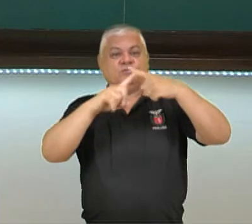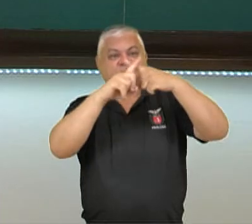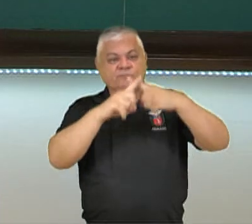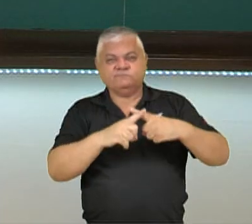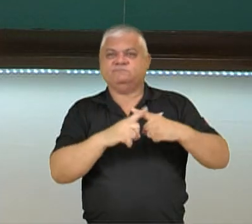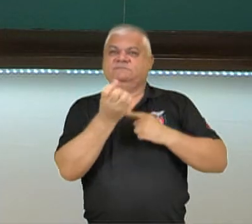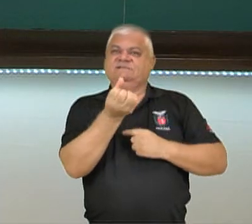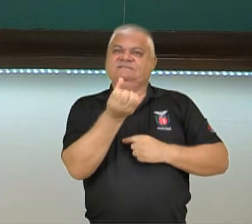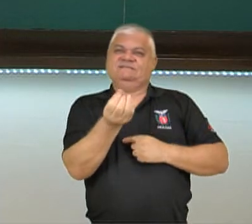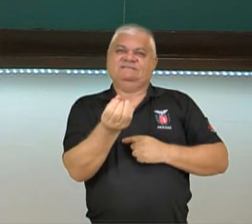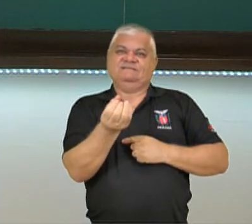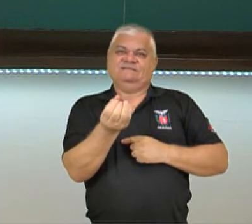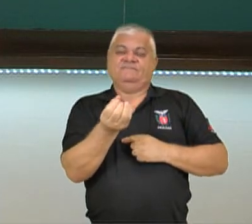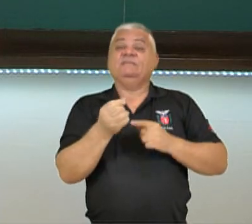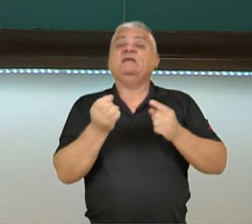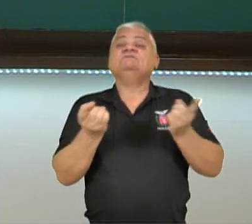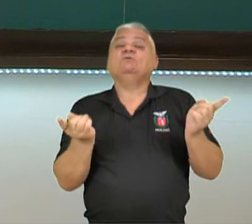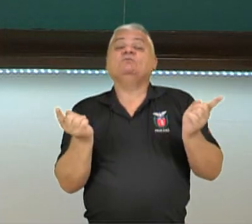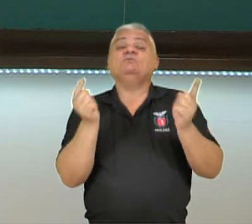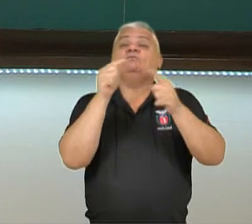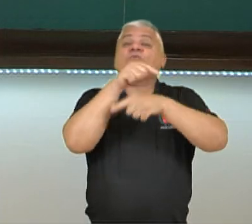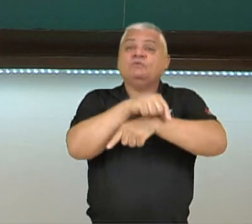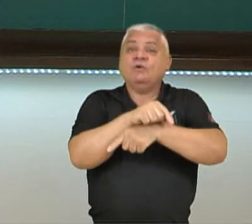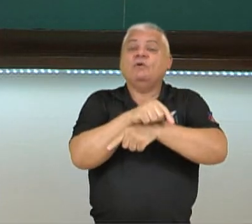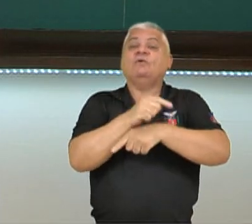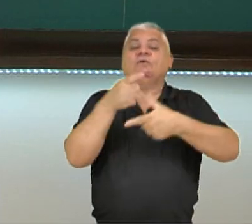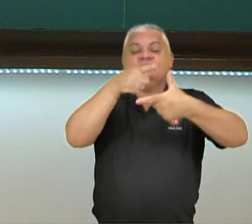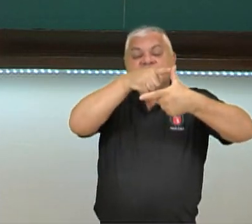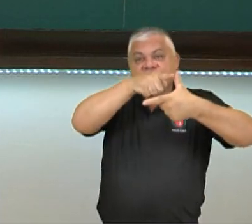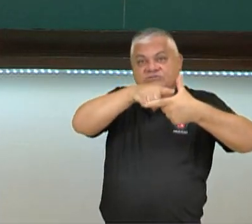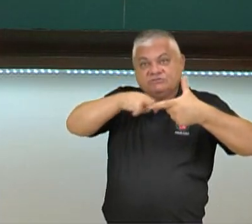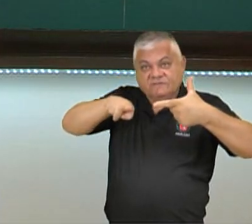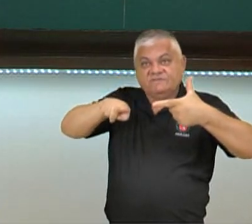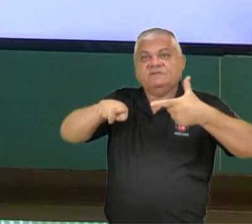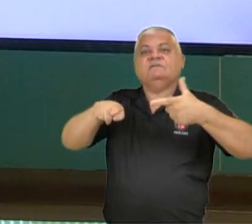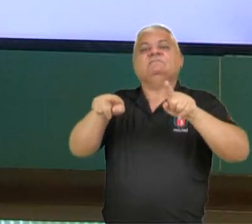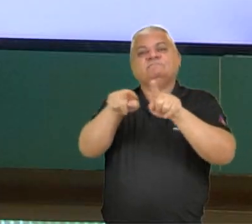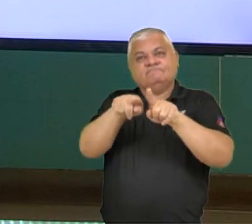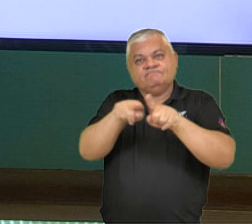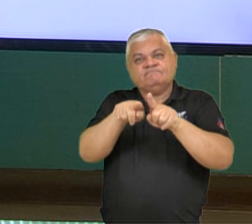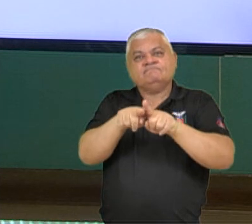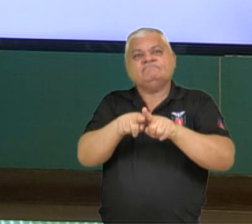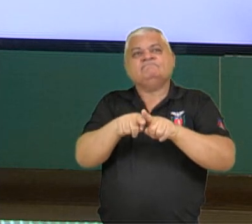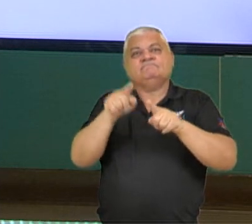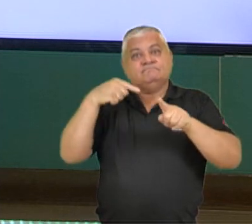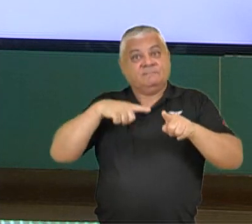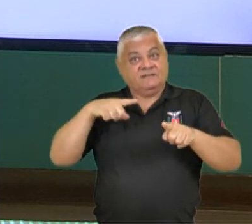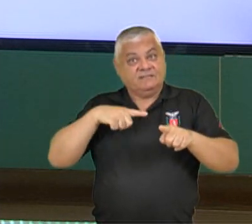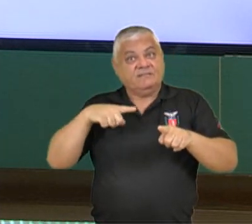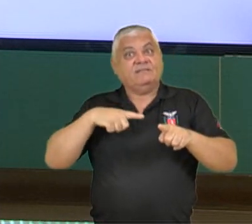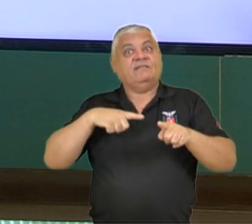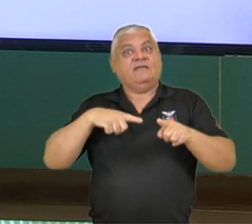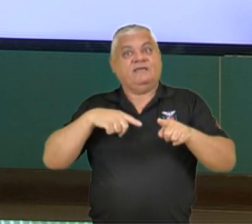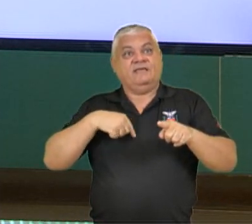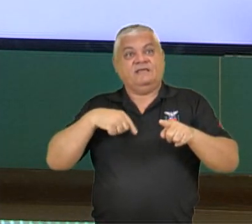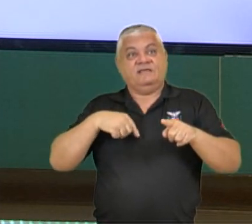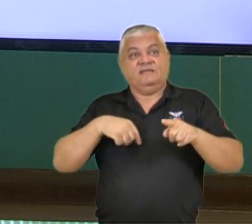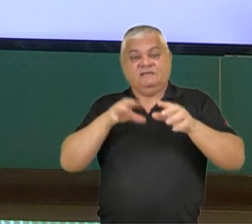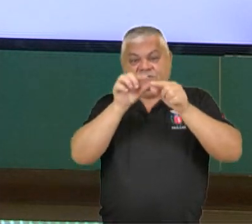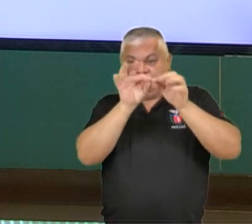se eu quiser fazer o oposto, eu faço uma divisão. Mas lembre-se que também tem a linha direta. Aqui,